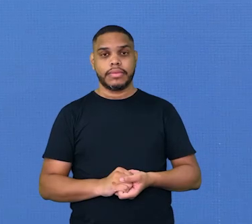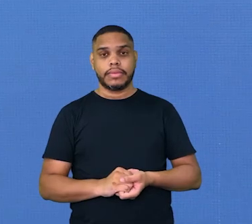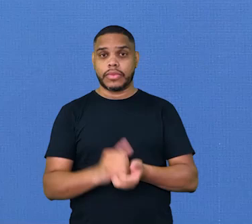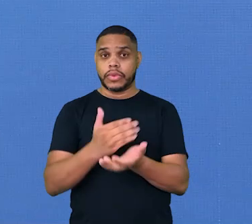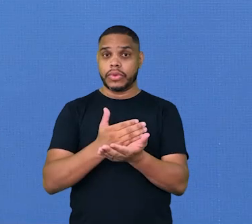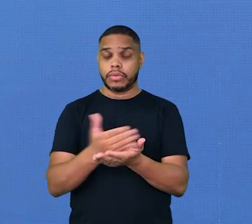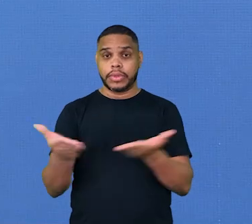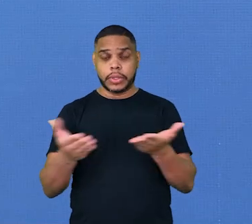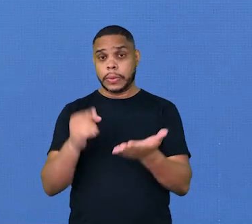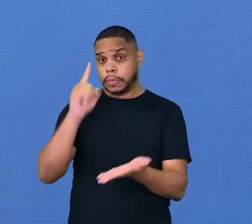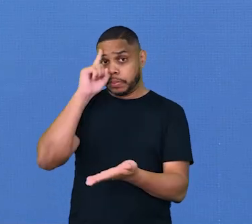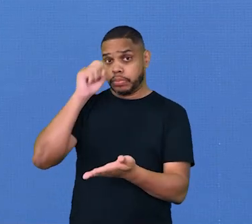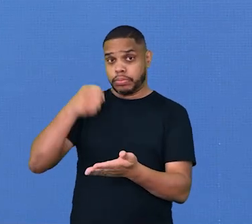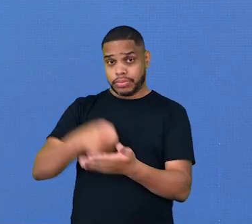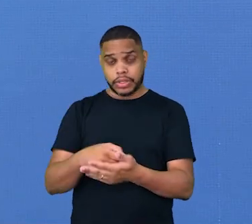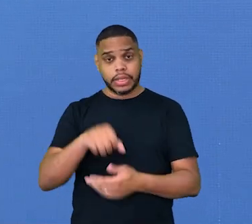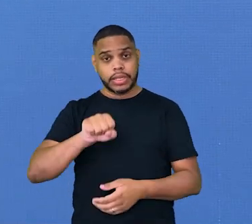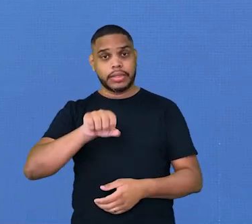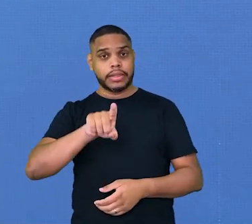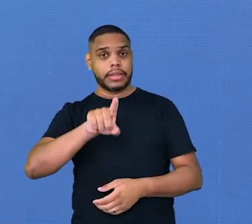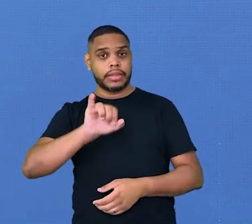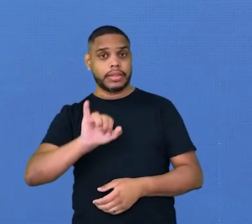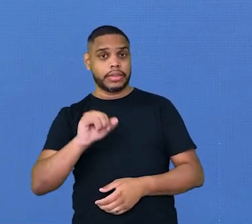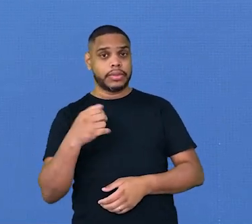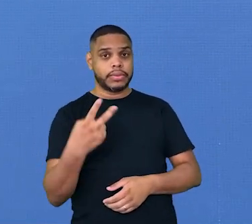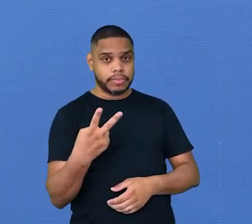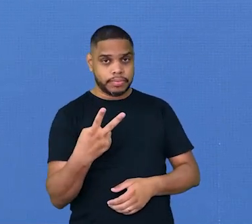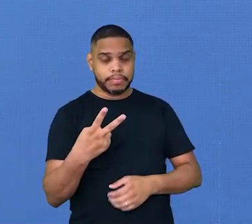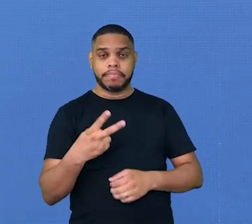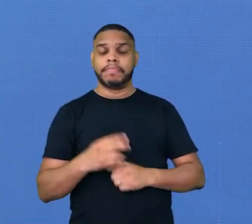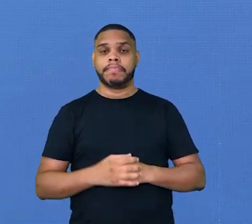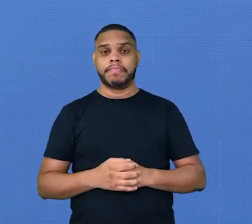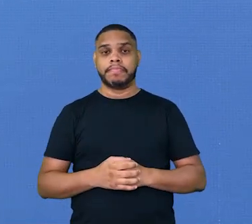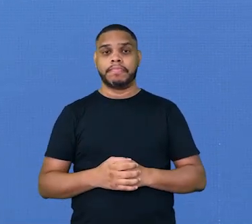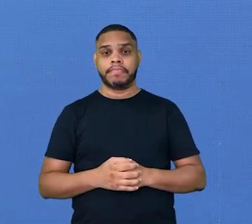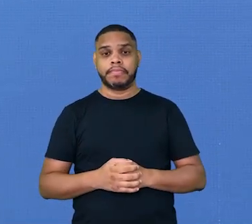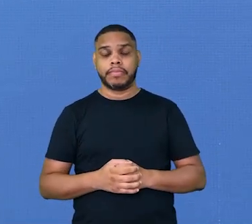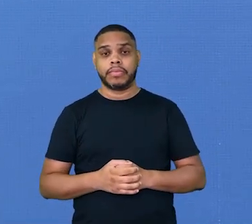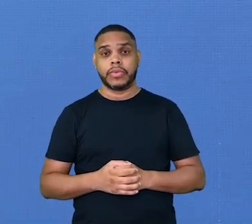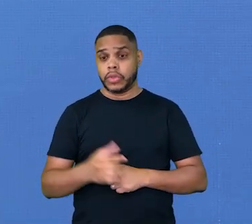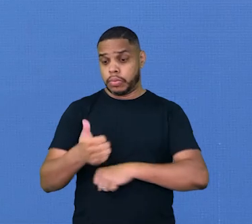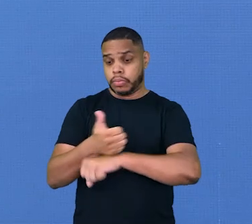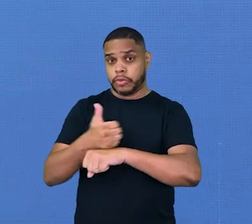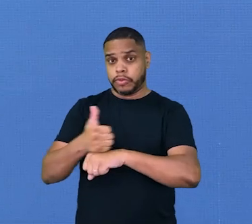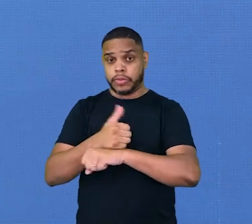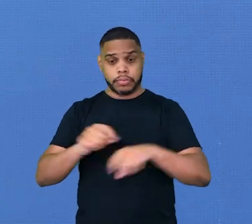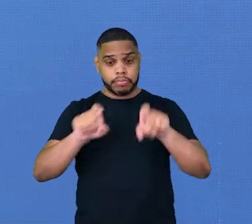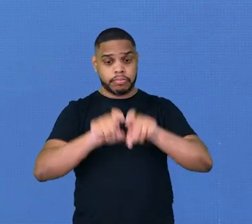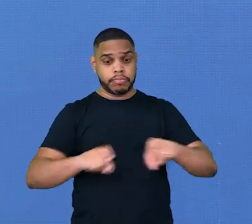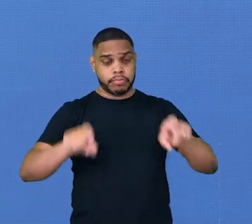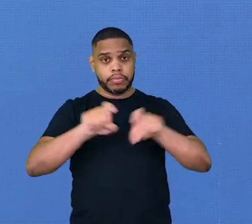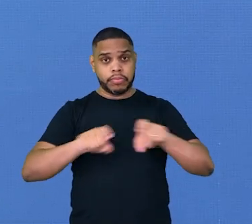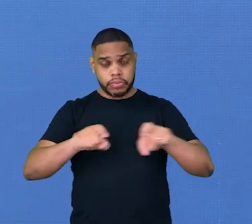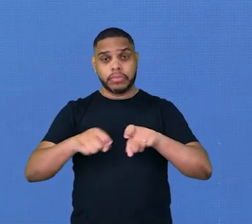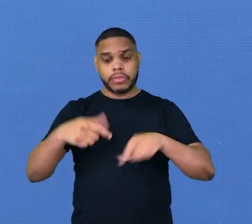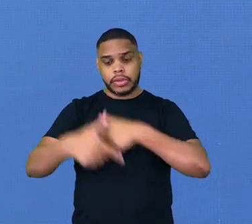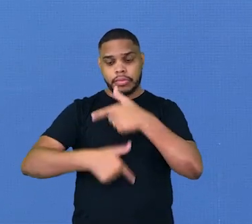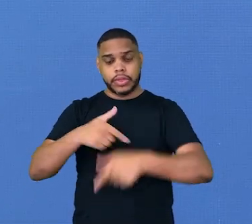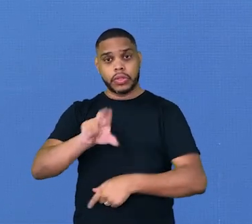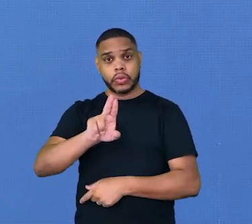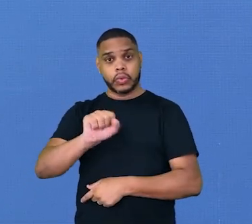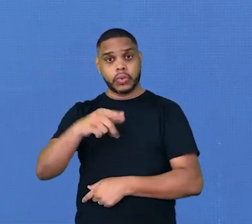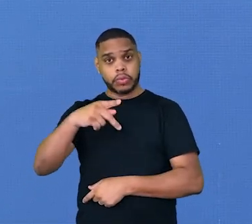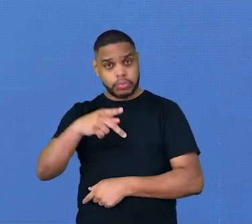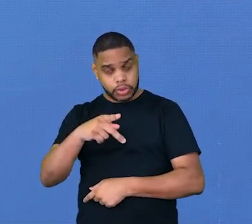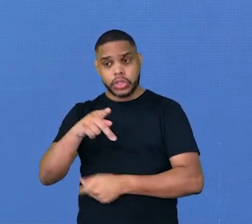A gente começa com decisão da seção 2 de dissídios individuais. Um técnico de informática da Universidade de São Paulo, demitido